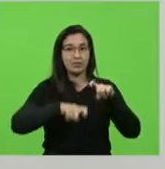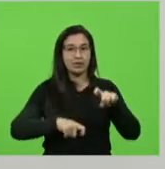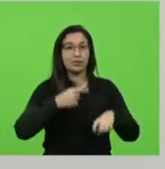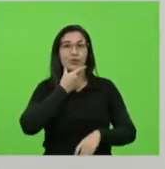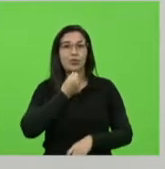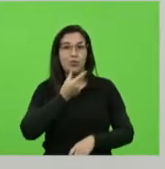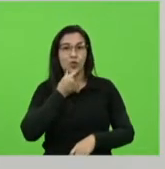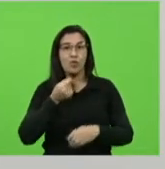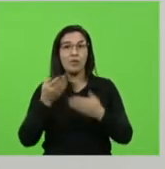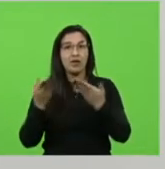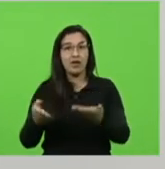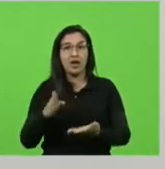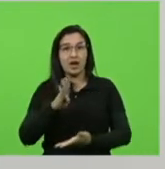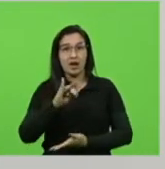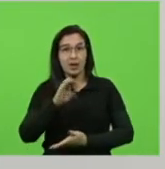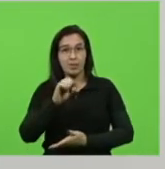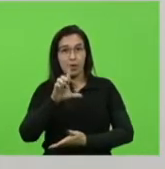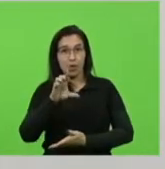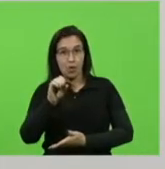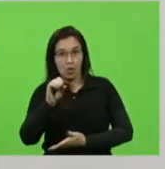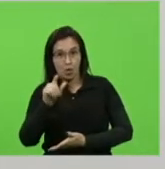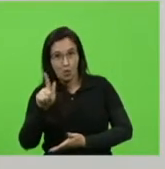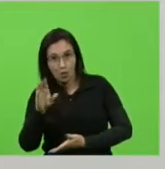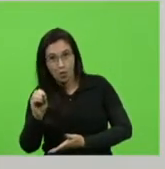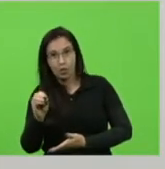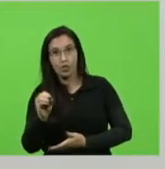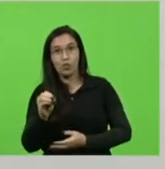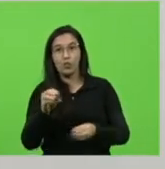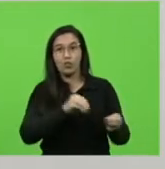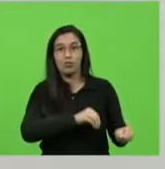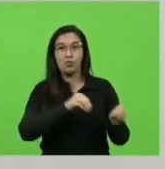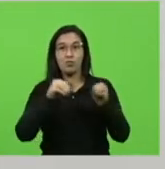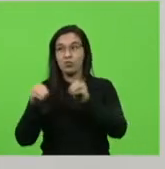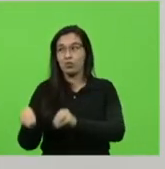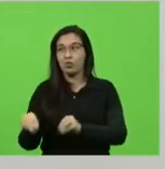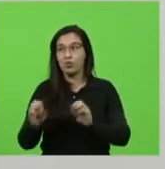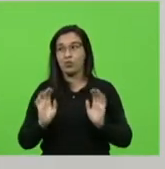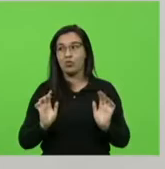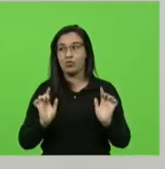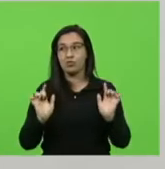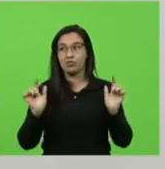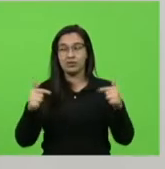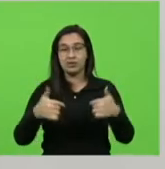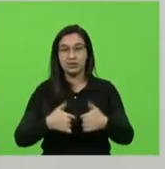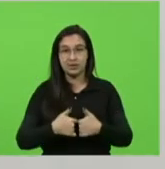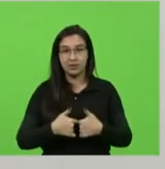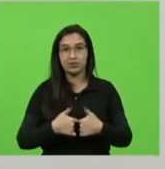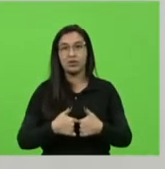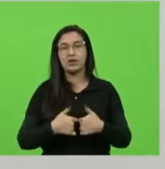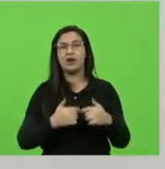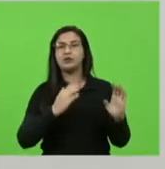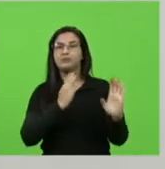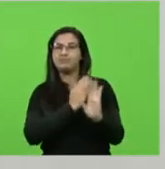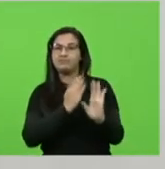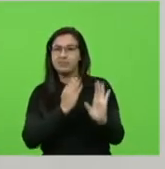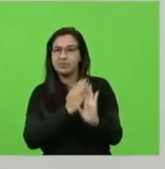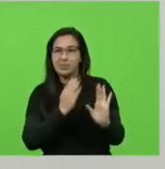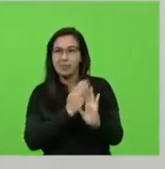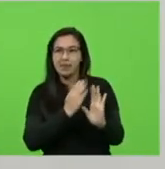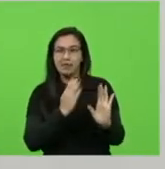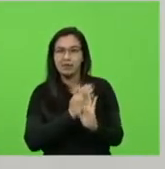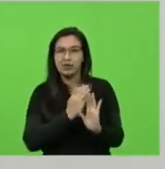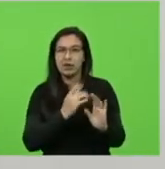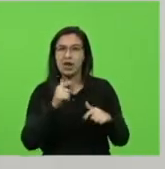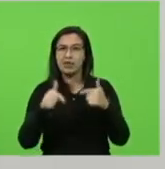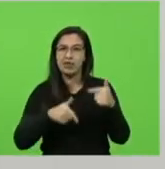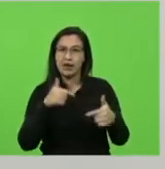acabou depois migrando para a área da sexualidade e escreveu esse livro para investigar, supostamente como um trabalho científico